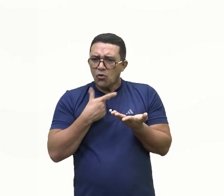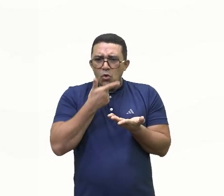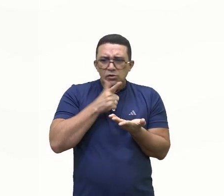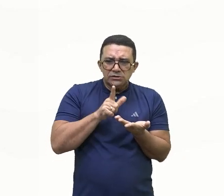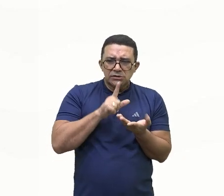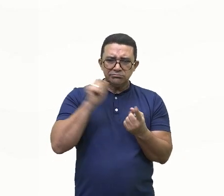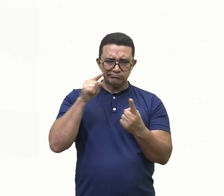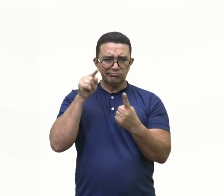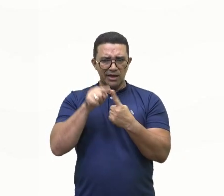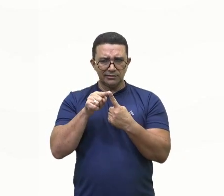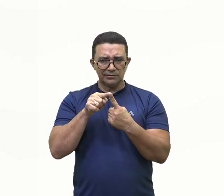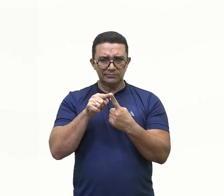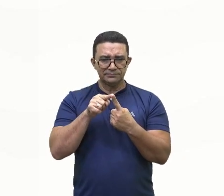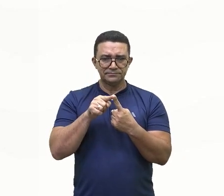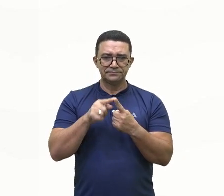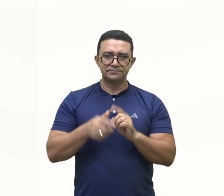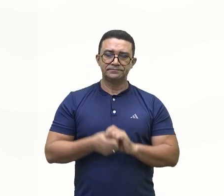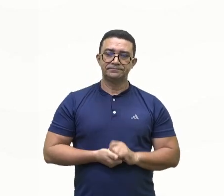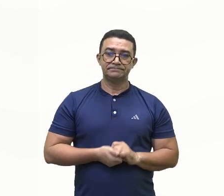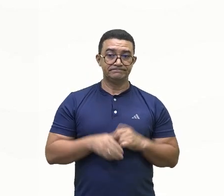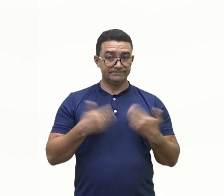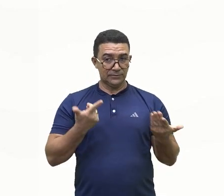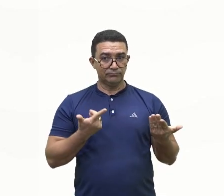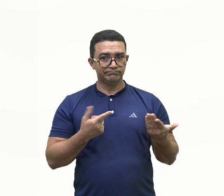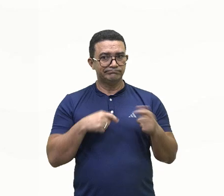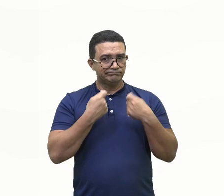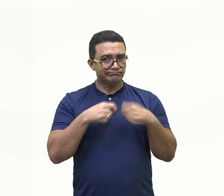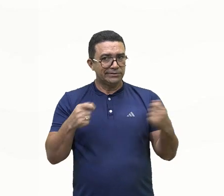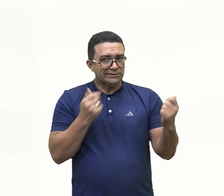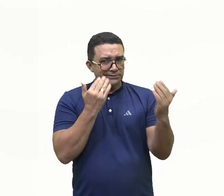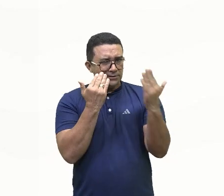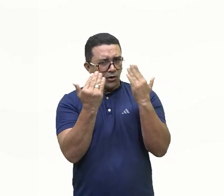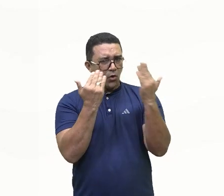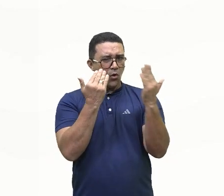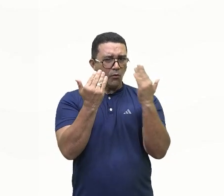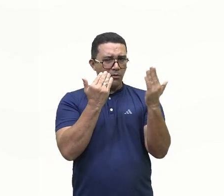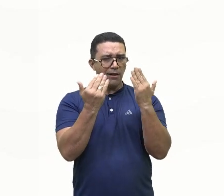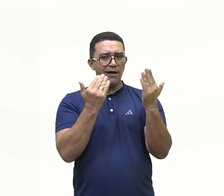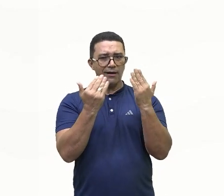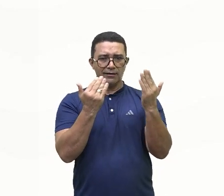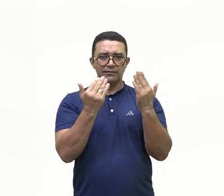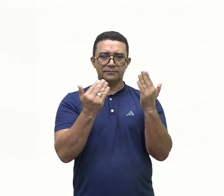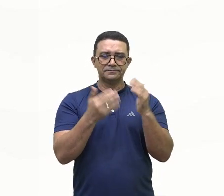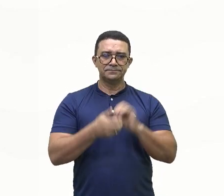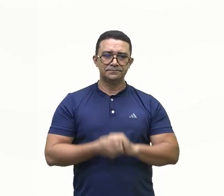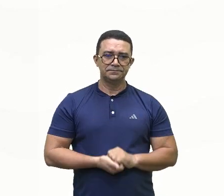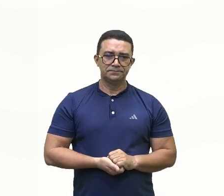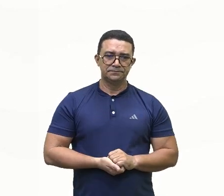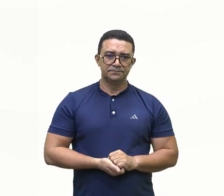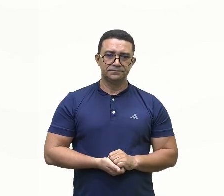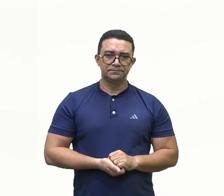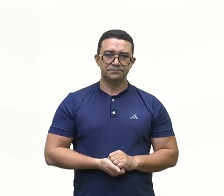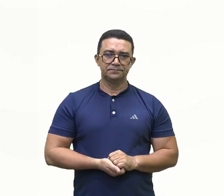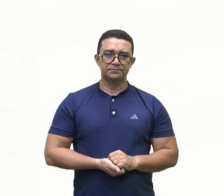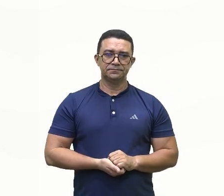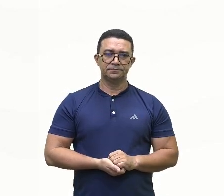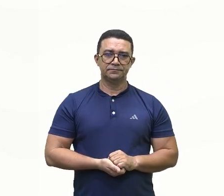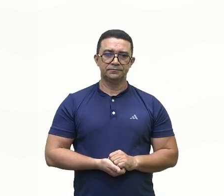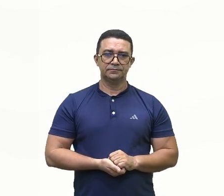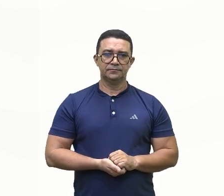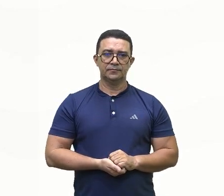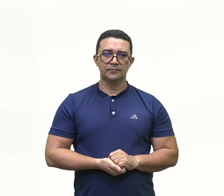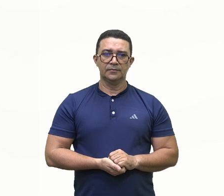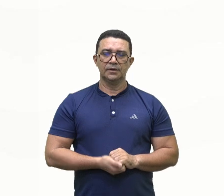suas metas? Então, você tem que ficar bem concentrado aqui nessa questão. Você tem